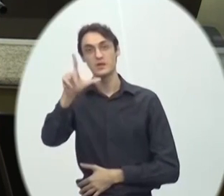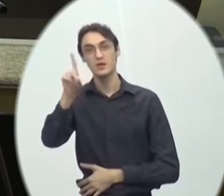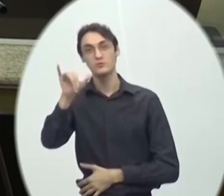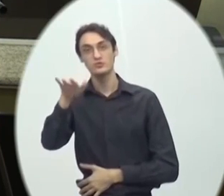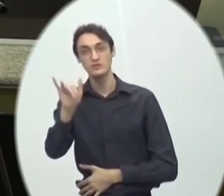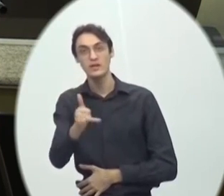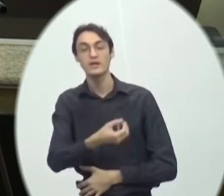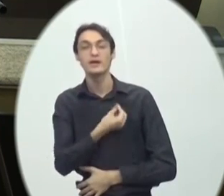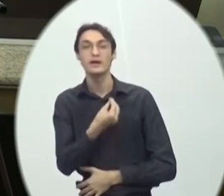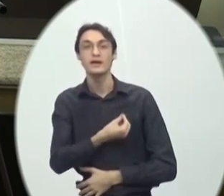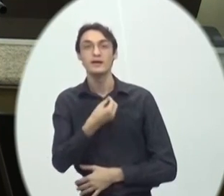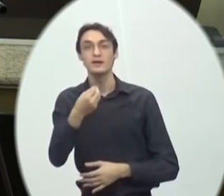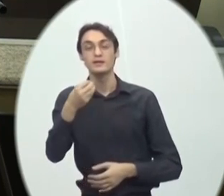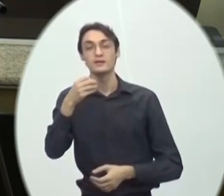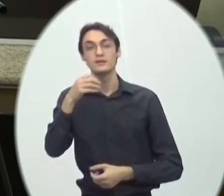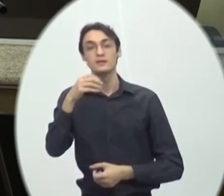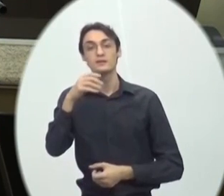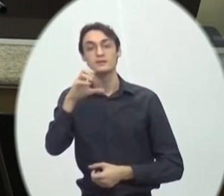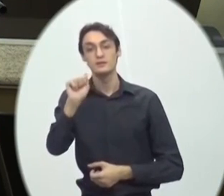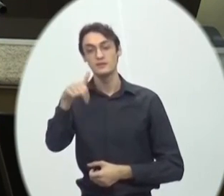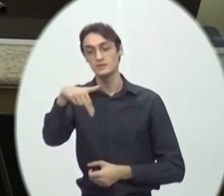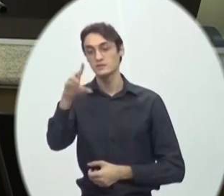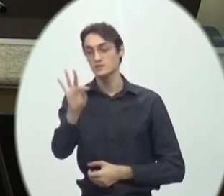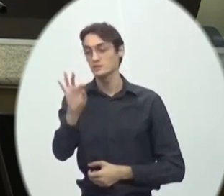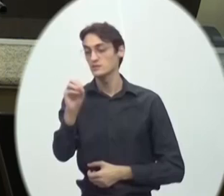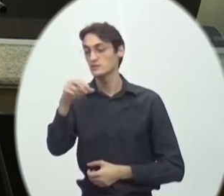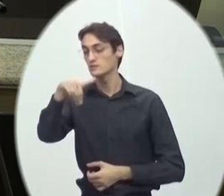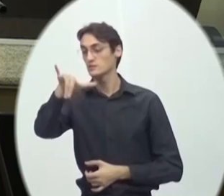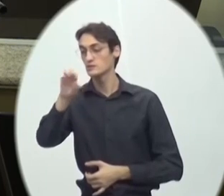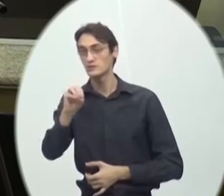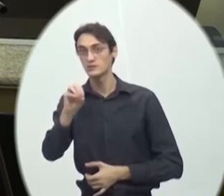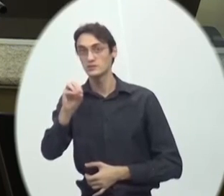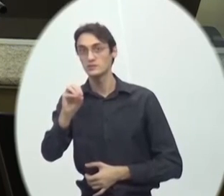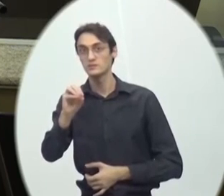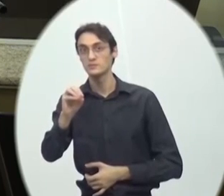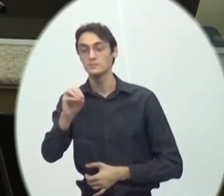Potelec. Presente, vereador Antônio Manuel.